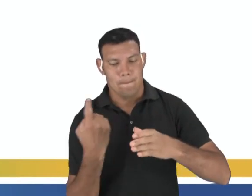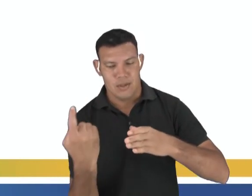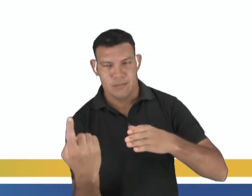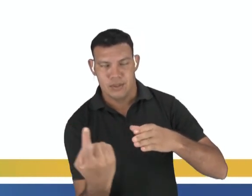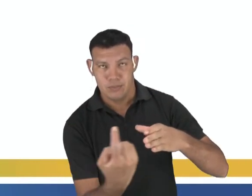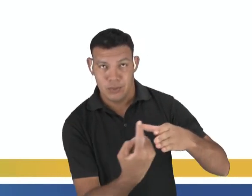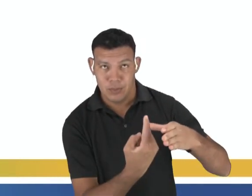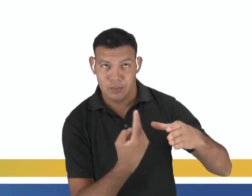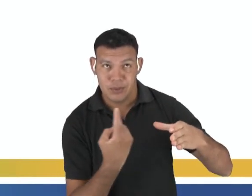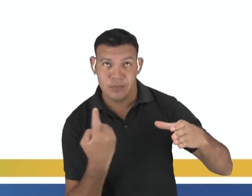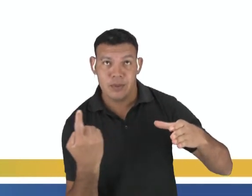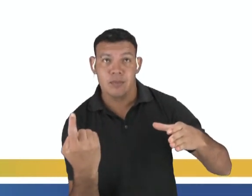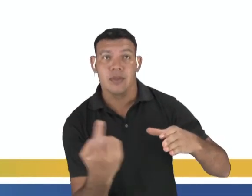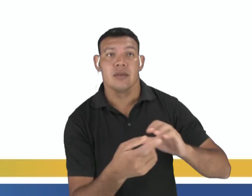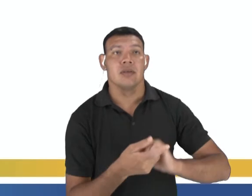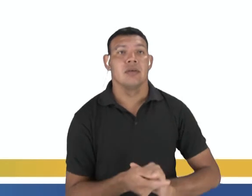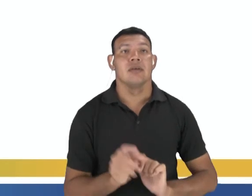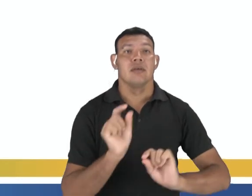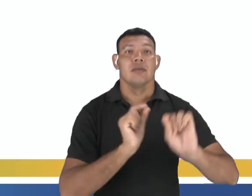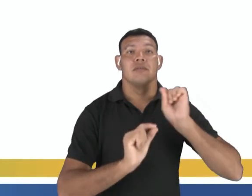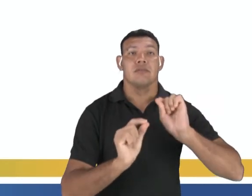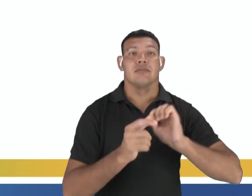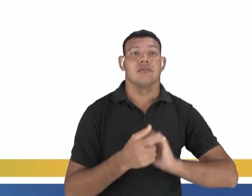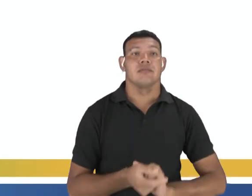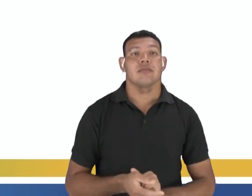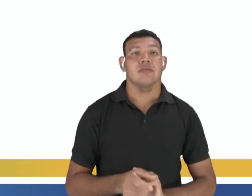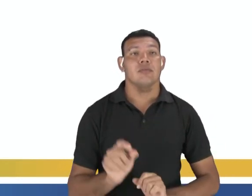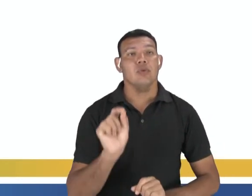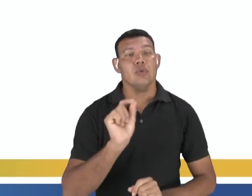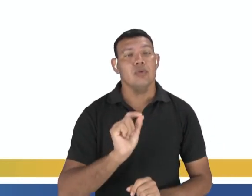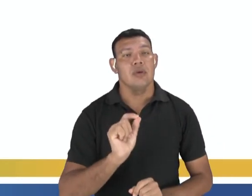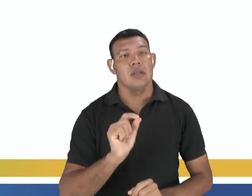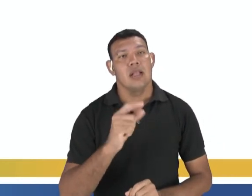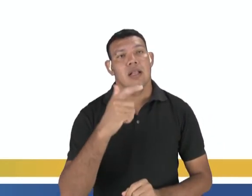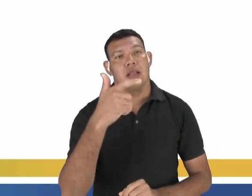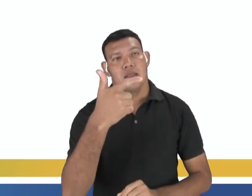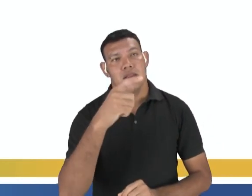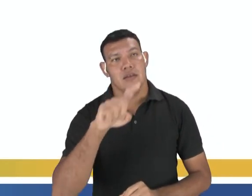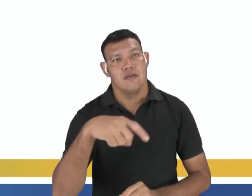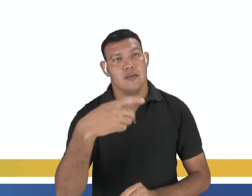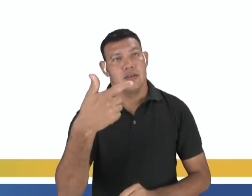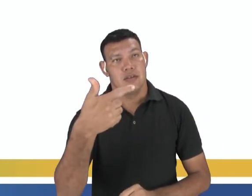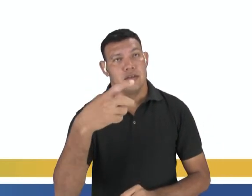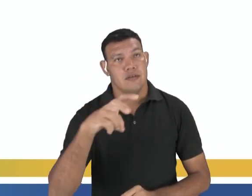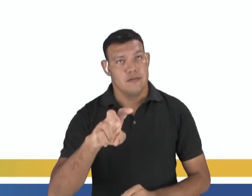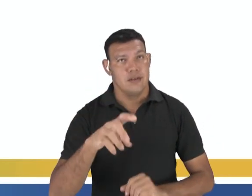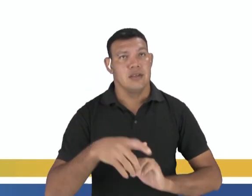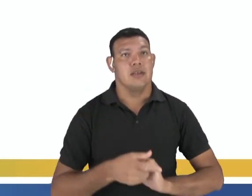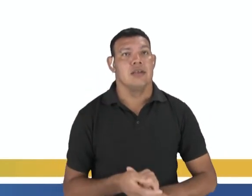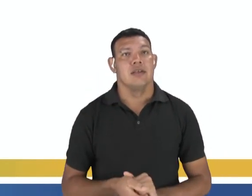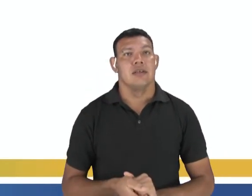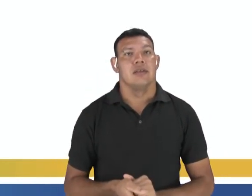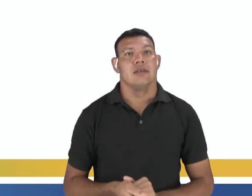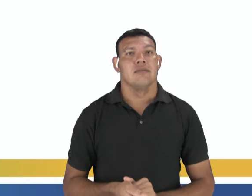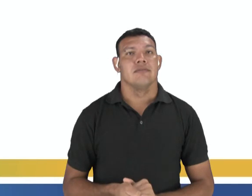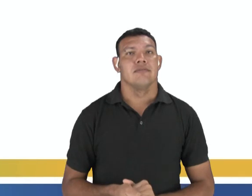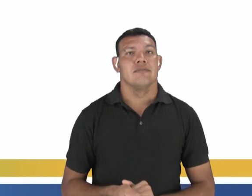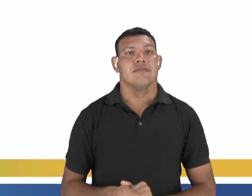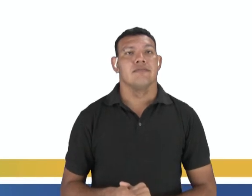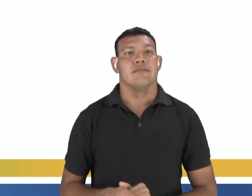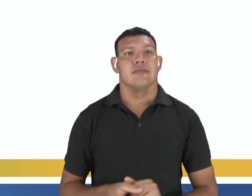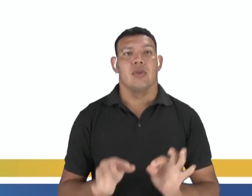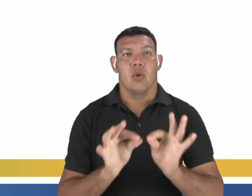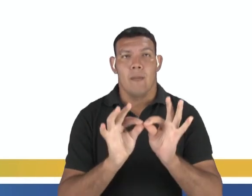perímetro do círculo. Então, o que eu preciso fazer? Para mim saber qual a distância total percorrida, eu